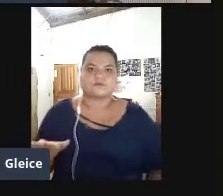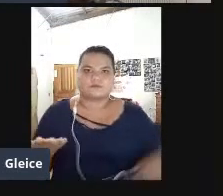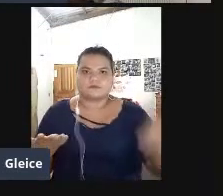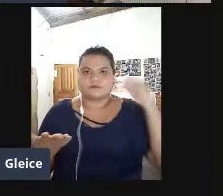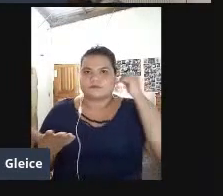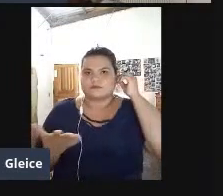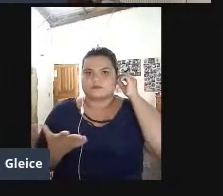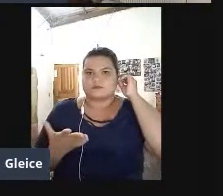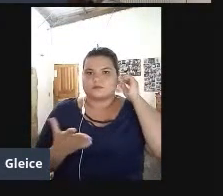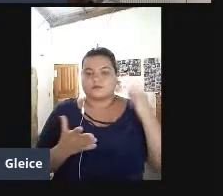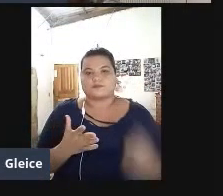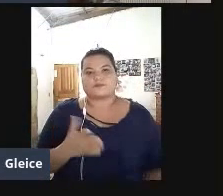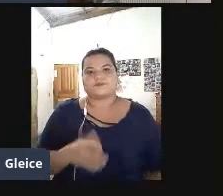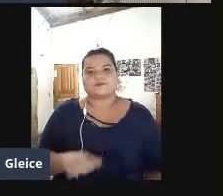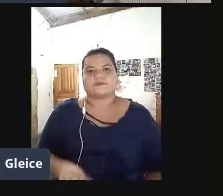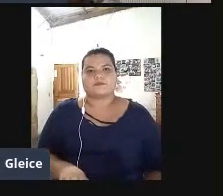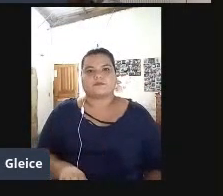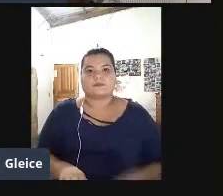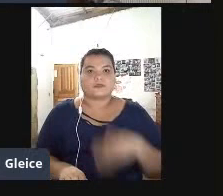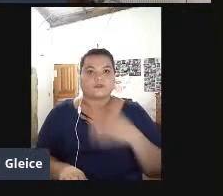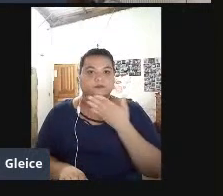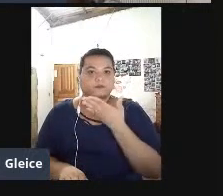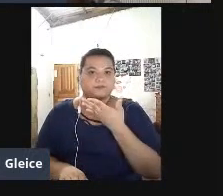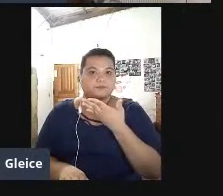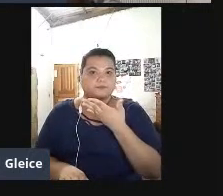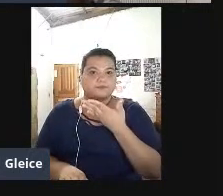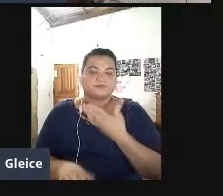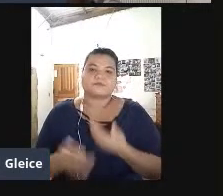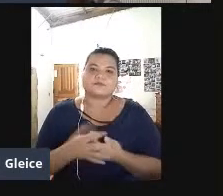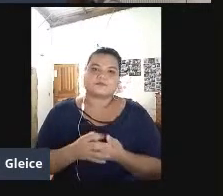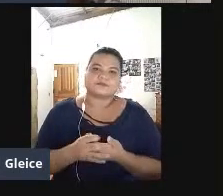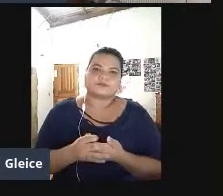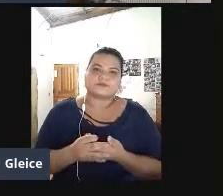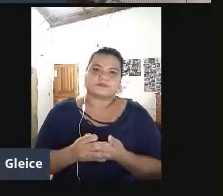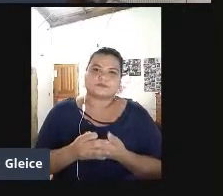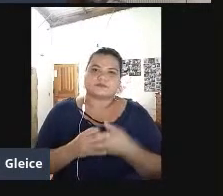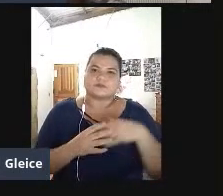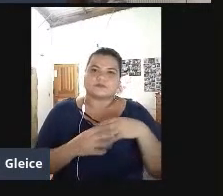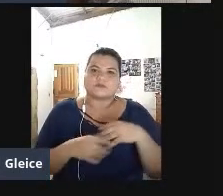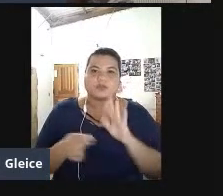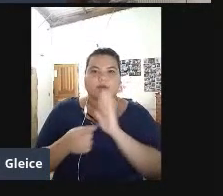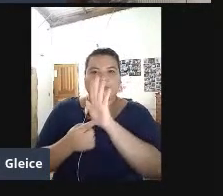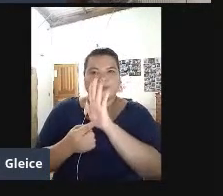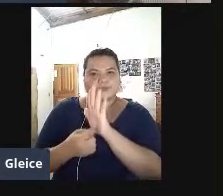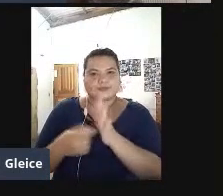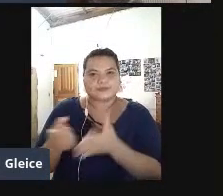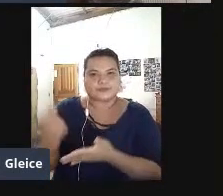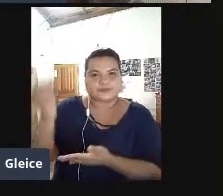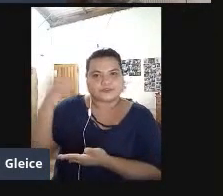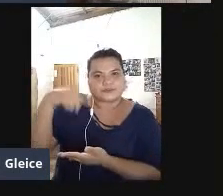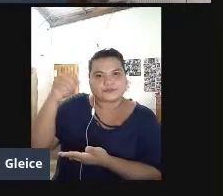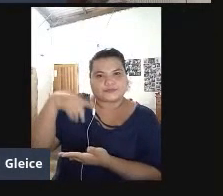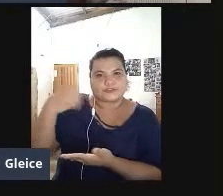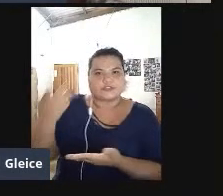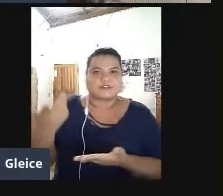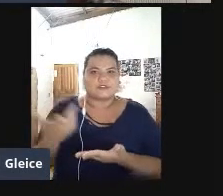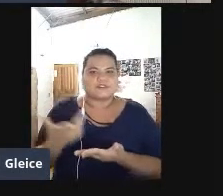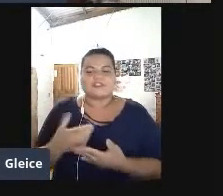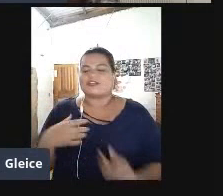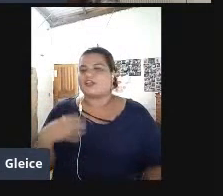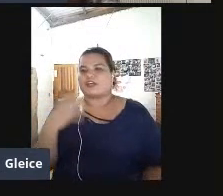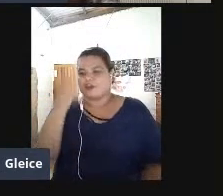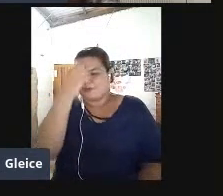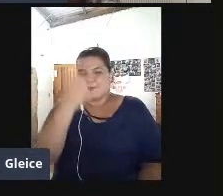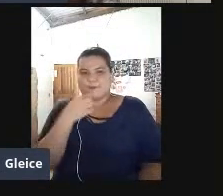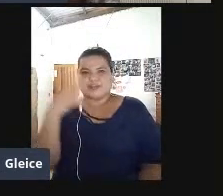da extrema direita, eu coloco para vocês os grânulos de glutamina em suspensão. Para mim, é uma das imagens mais bonitas do plantão. Eu